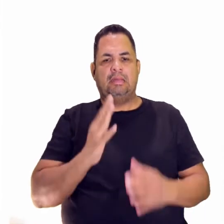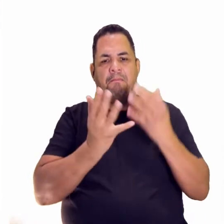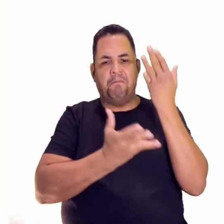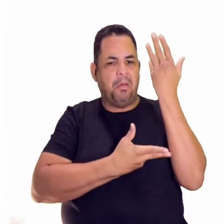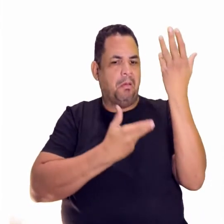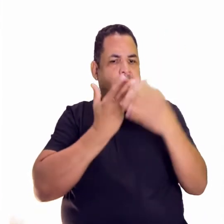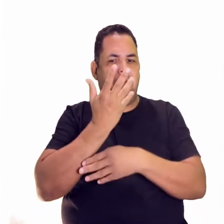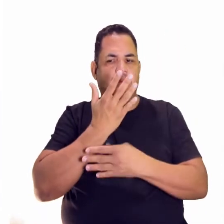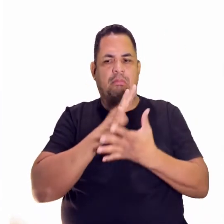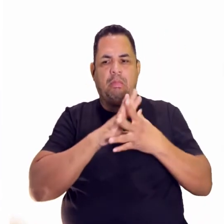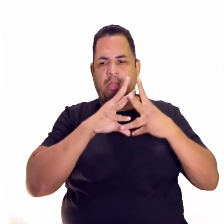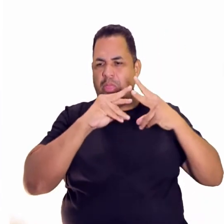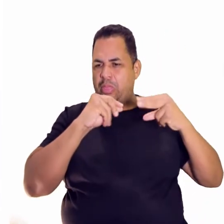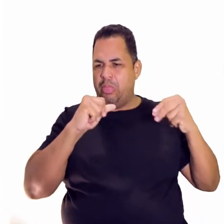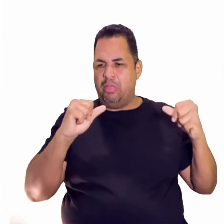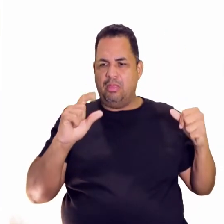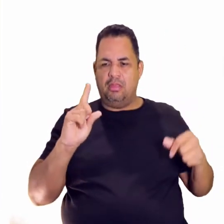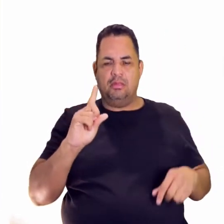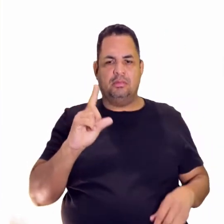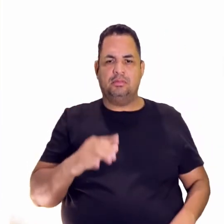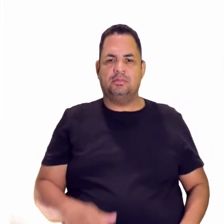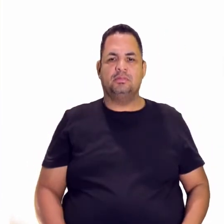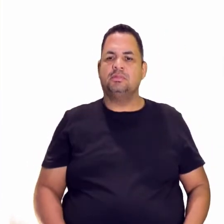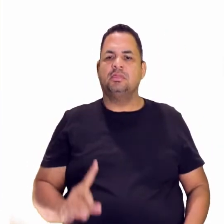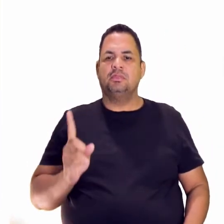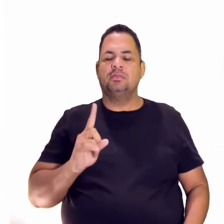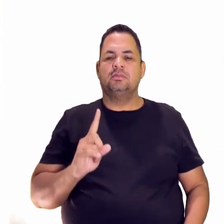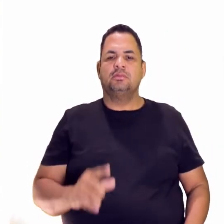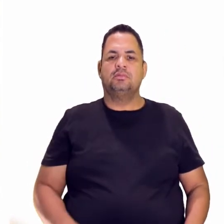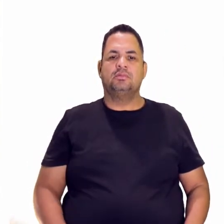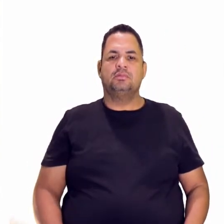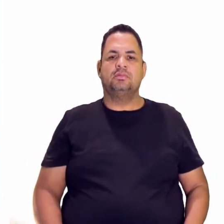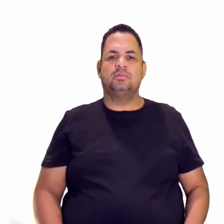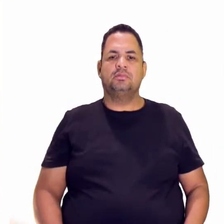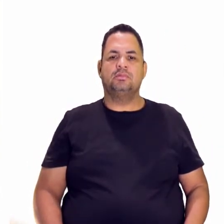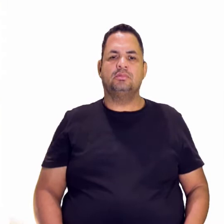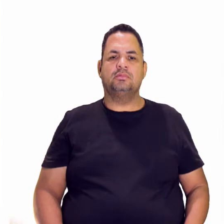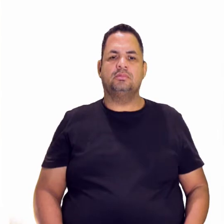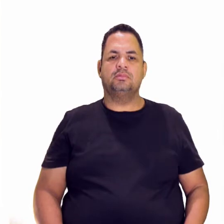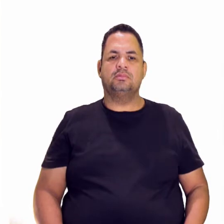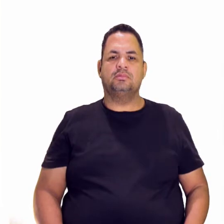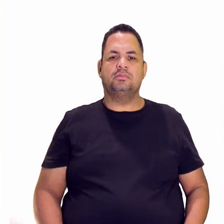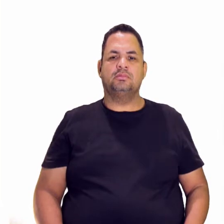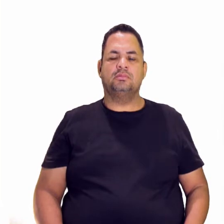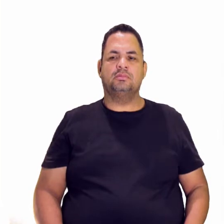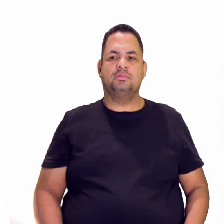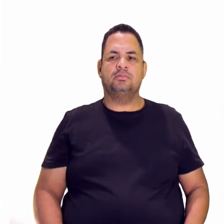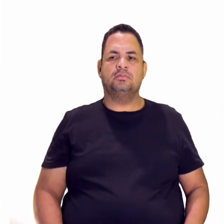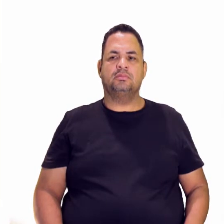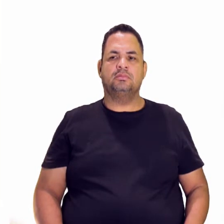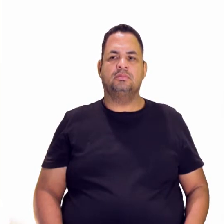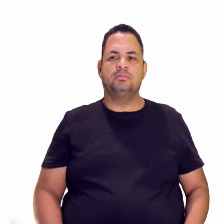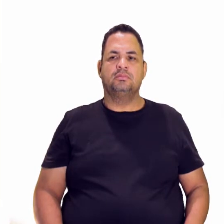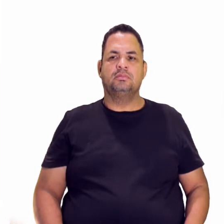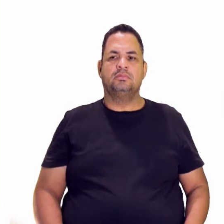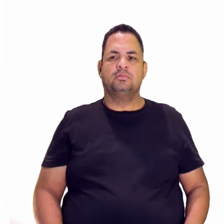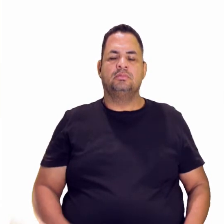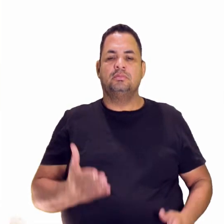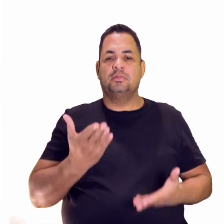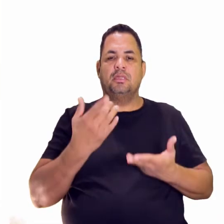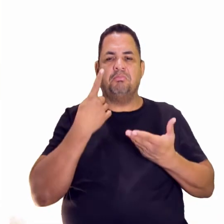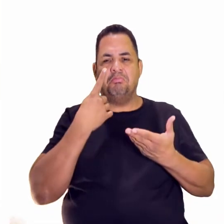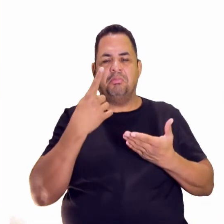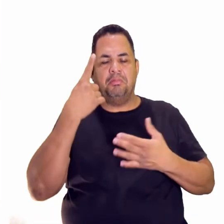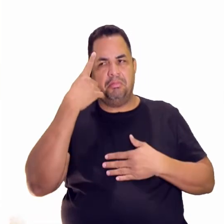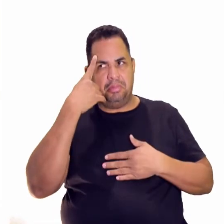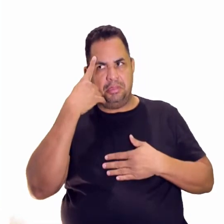destruição, né? De deturpação, não é esse tipo de coisa. É uma intervenção onde você coloca alguma coisa que leva as pessoas